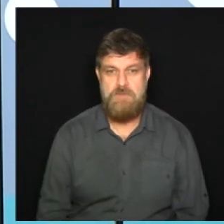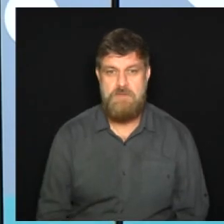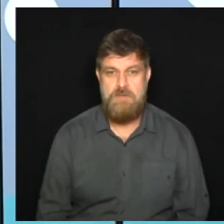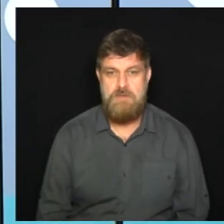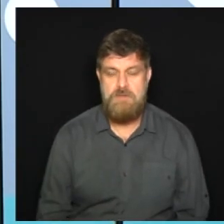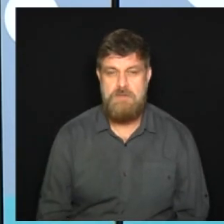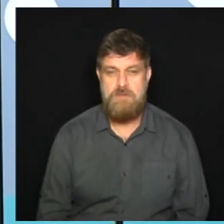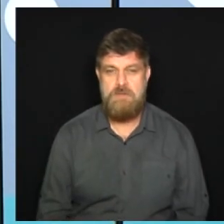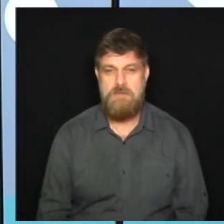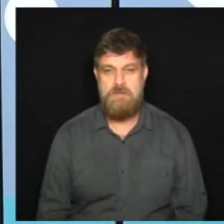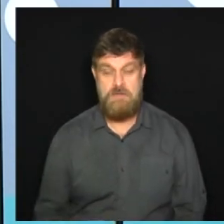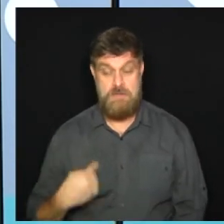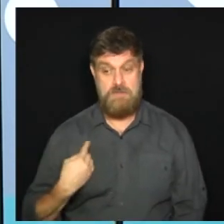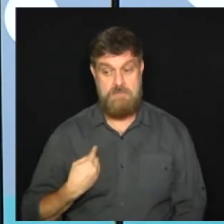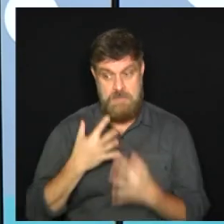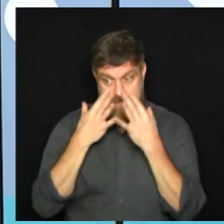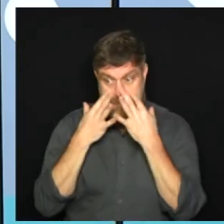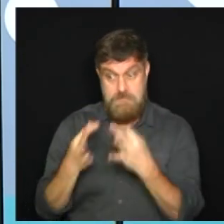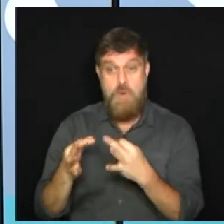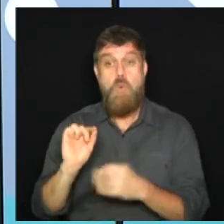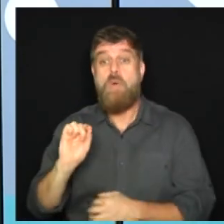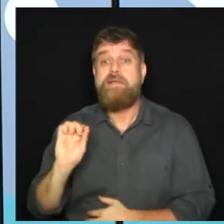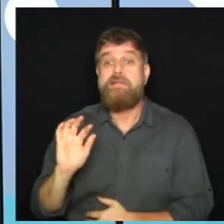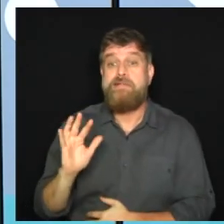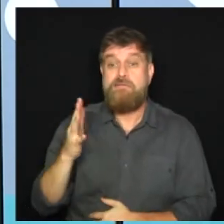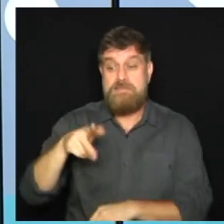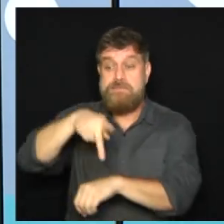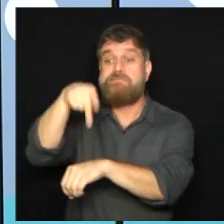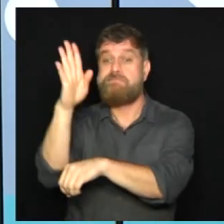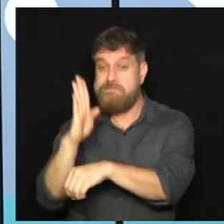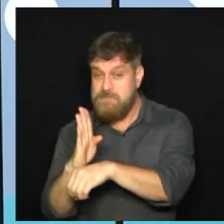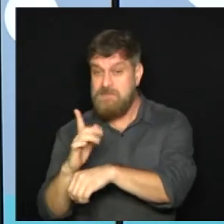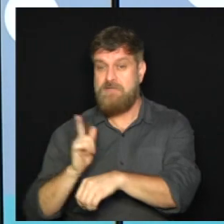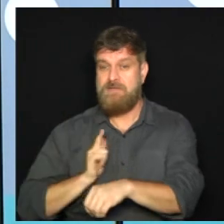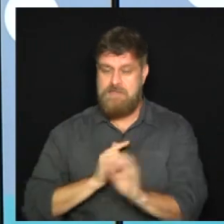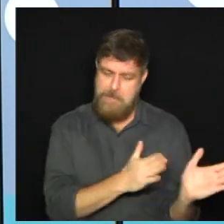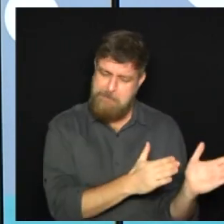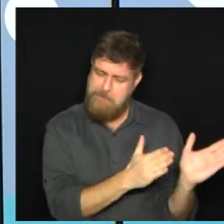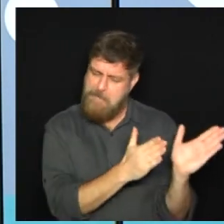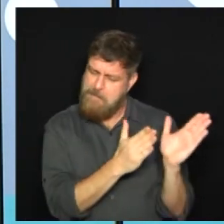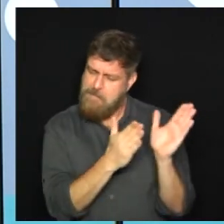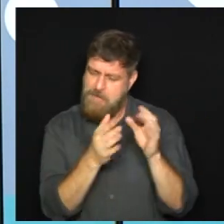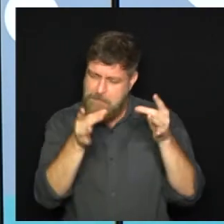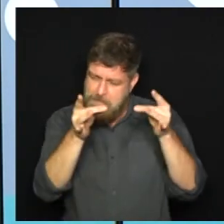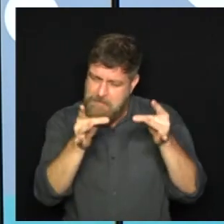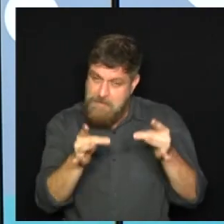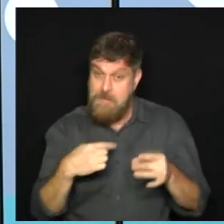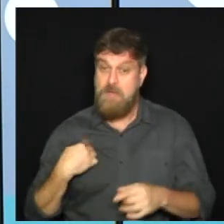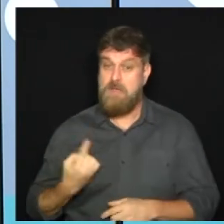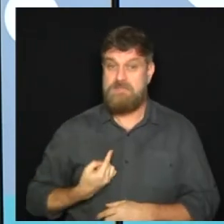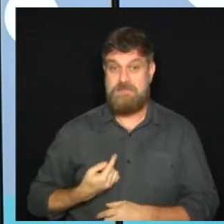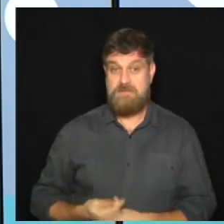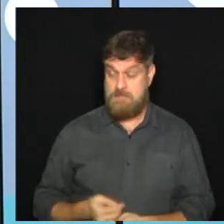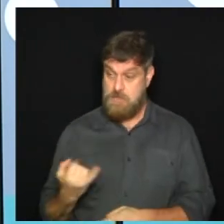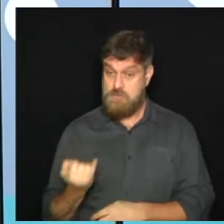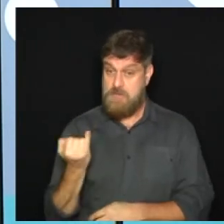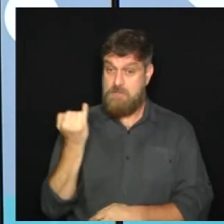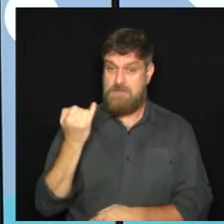sua programação. Existe um interesse em cinema experimental aqui, em filme de arquivo